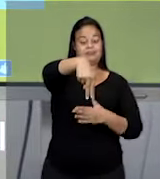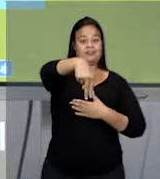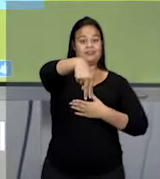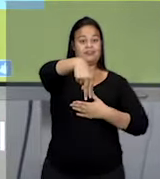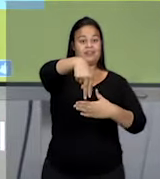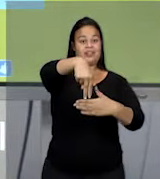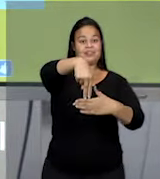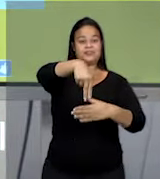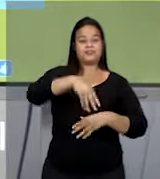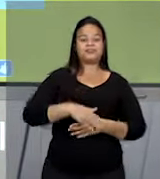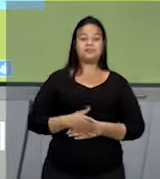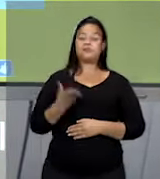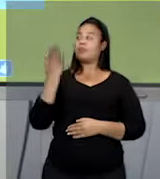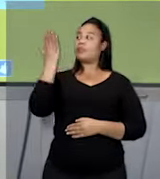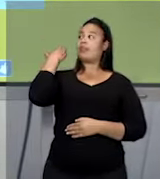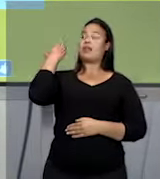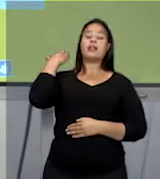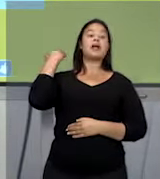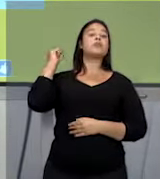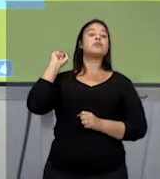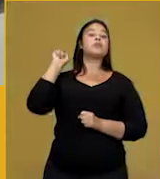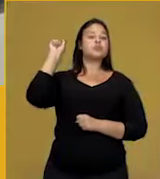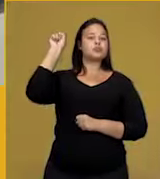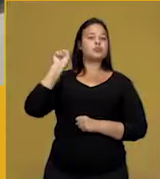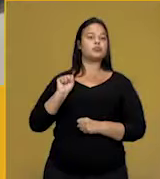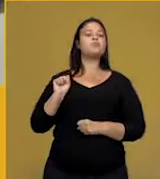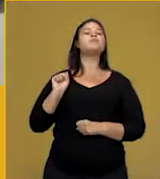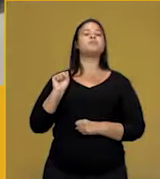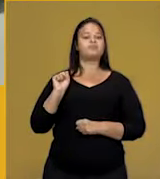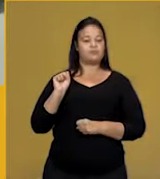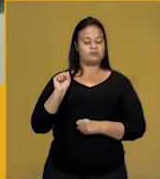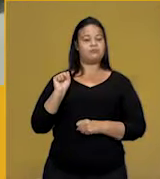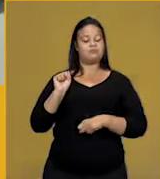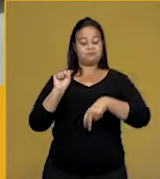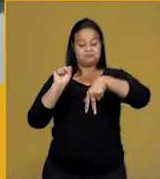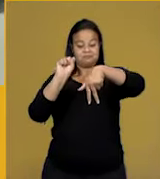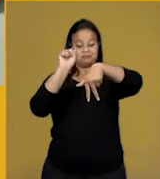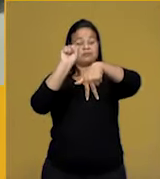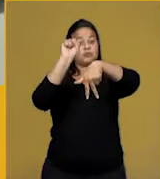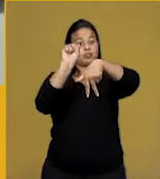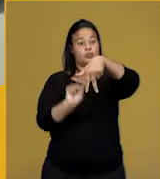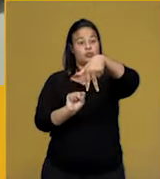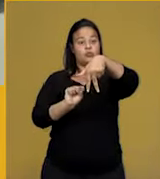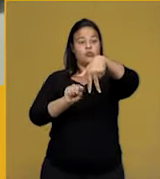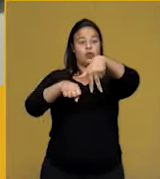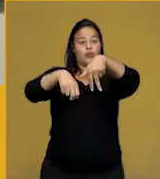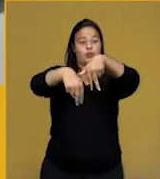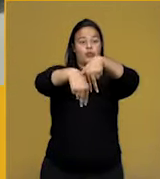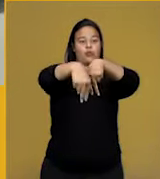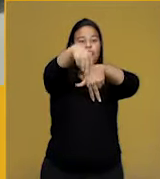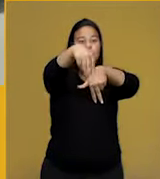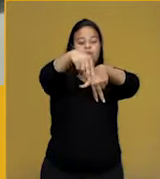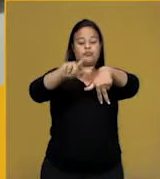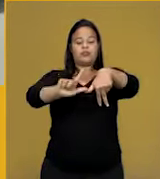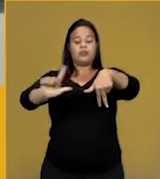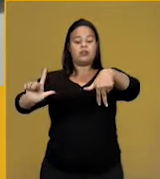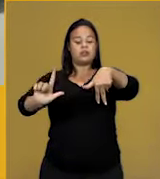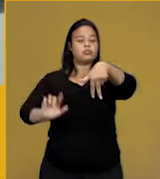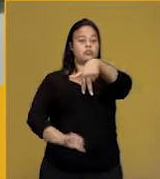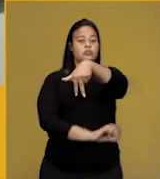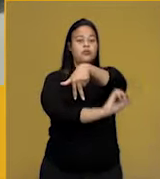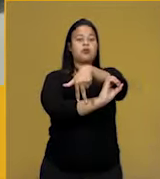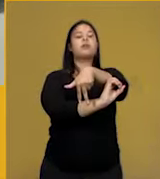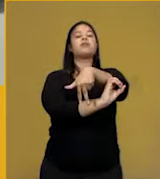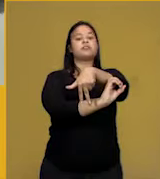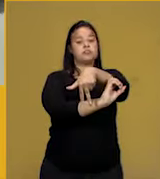temos o sul. Aqui nós temos também os pontos colaterais, que